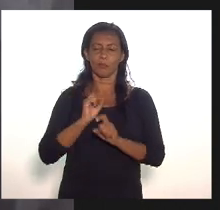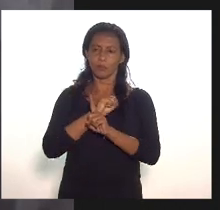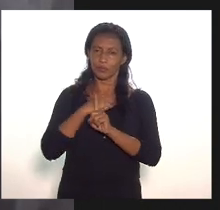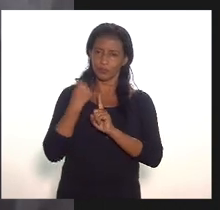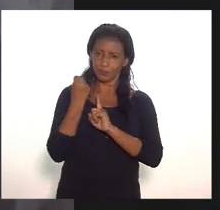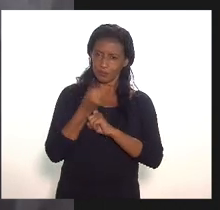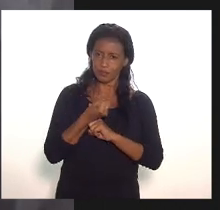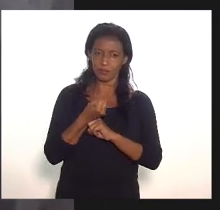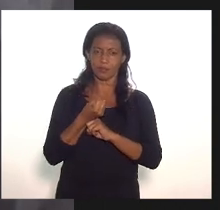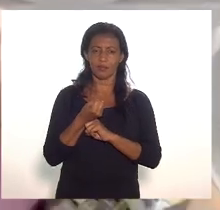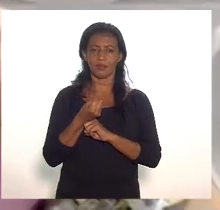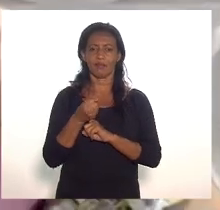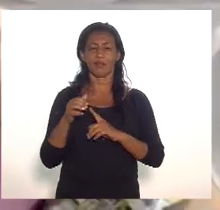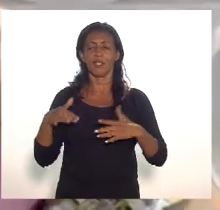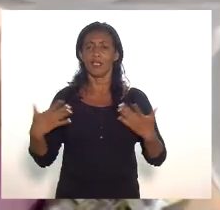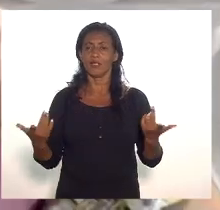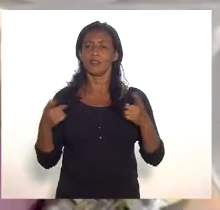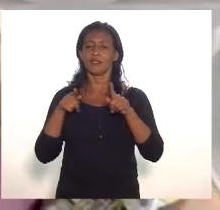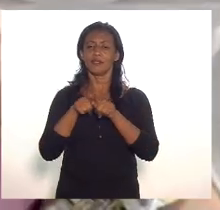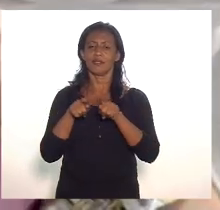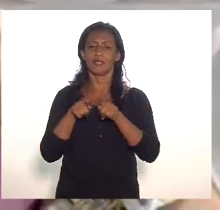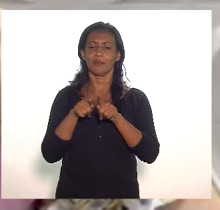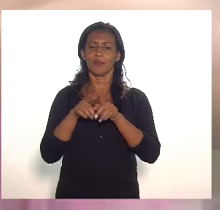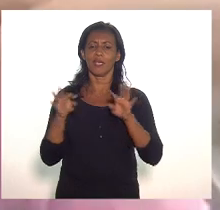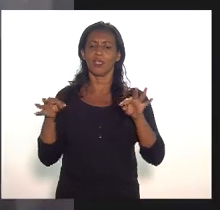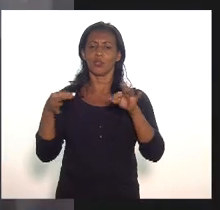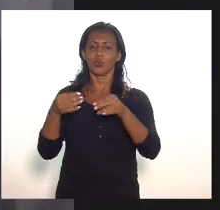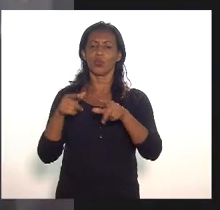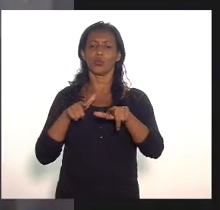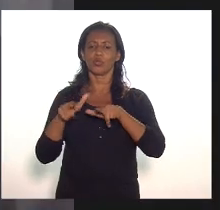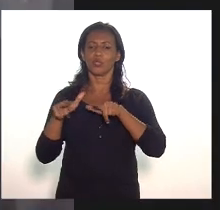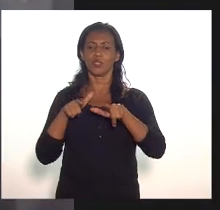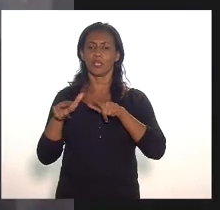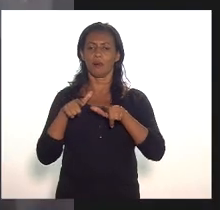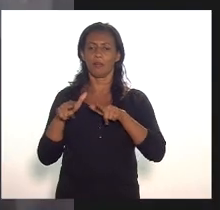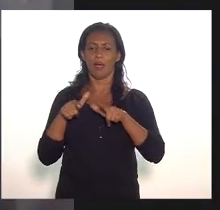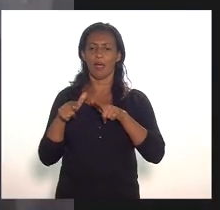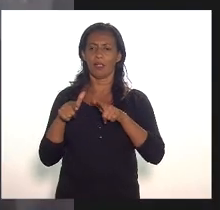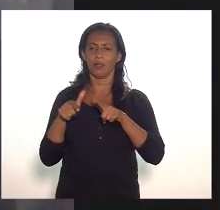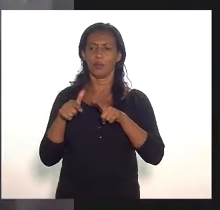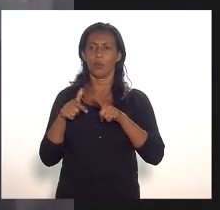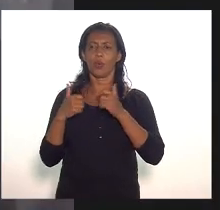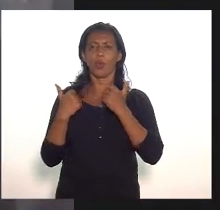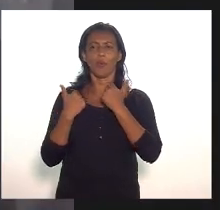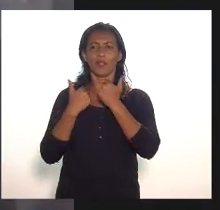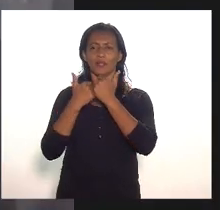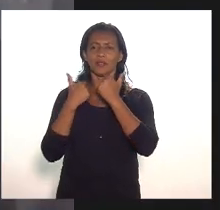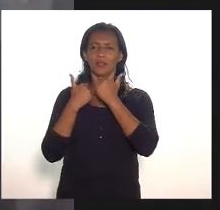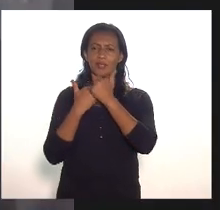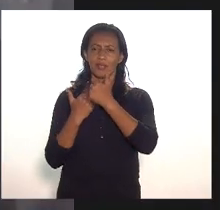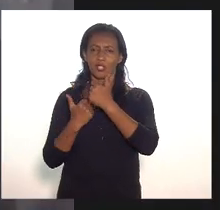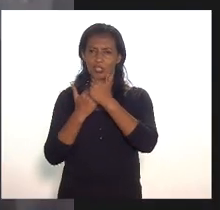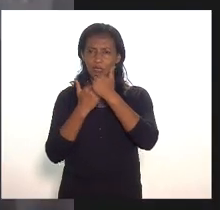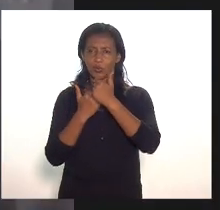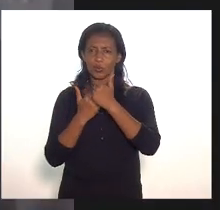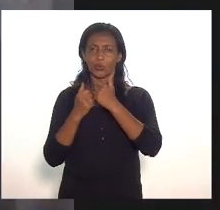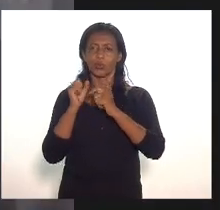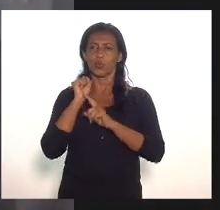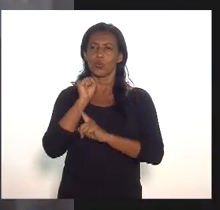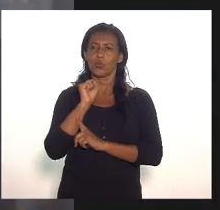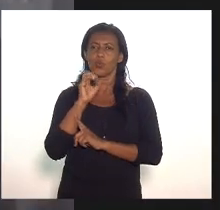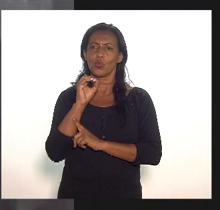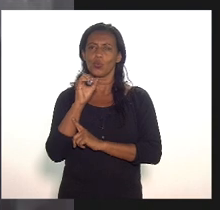sociedade. E assim como a todos que trabalham na assistência social também, ficaram, enquanto teve feriado de 10